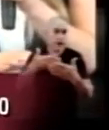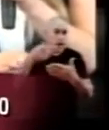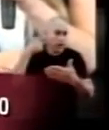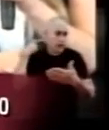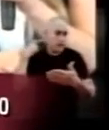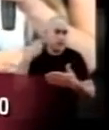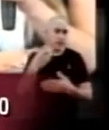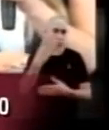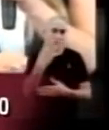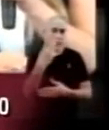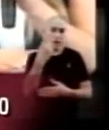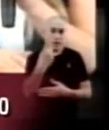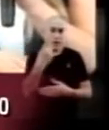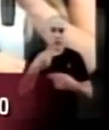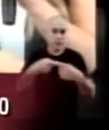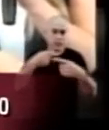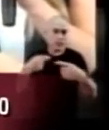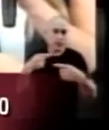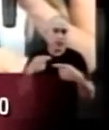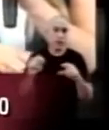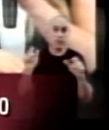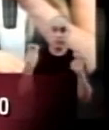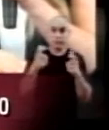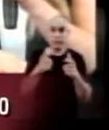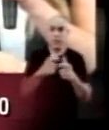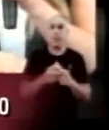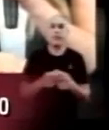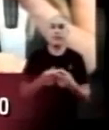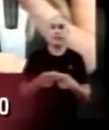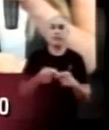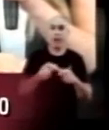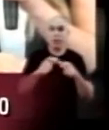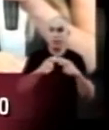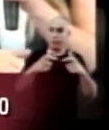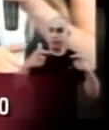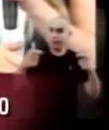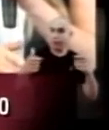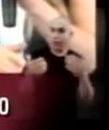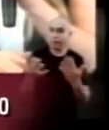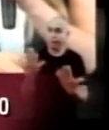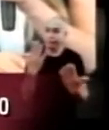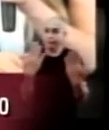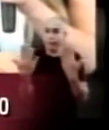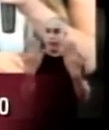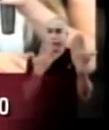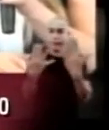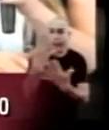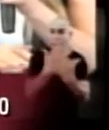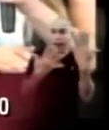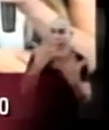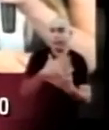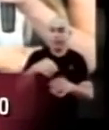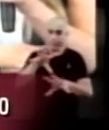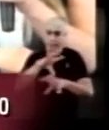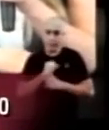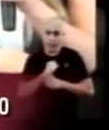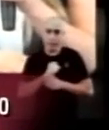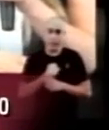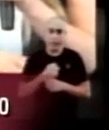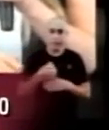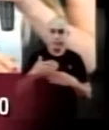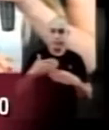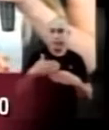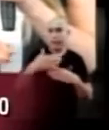falamos que a positividade ela foi menor? Embora a gente tenha tido aí um grande número de suspeitas, nós tivemos menos confirmações, que foi seguindo